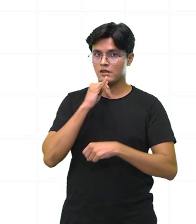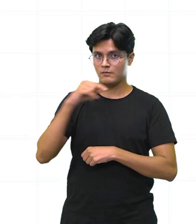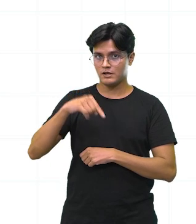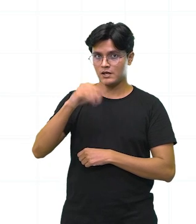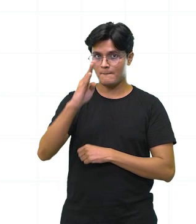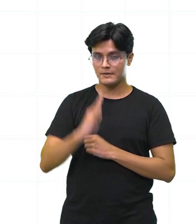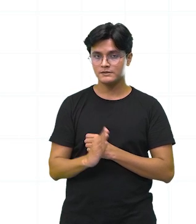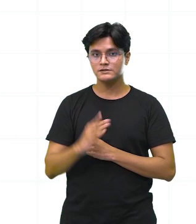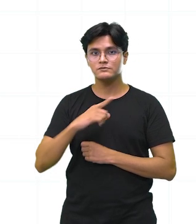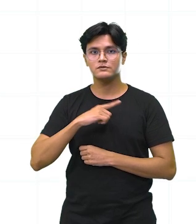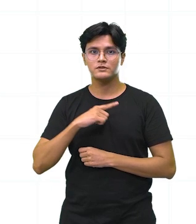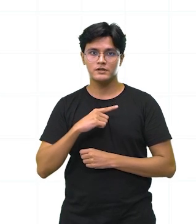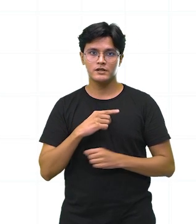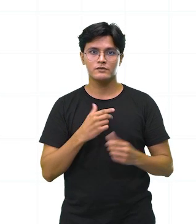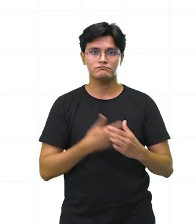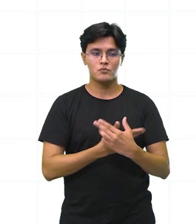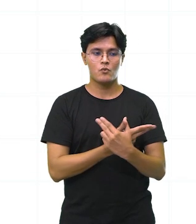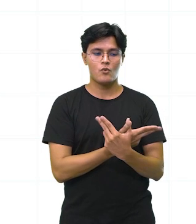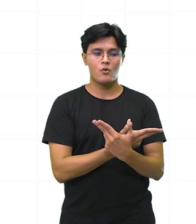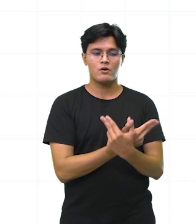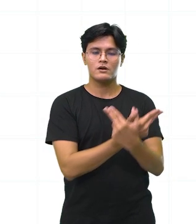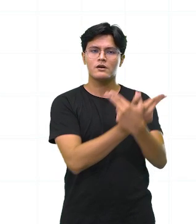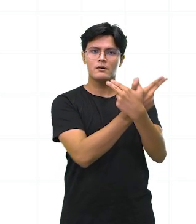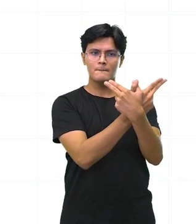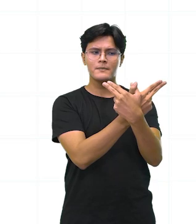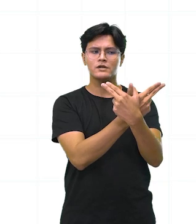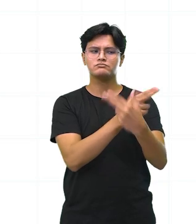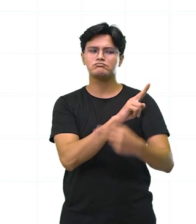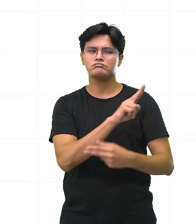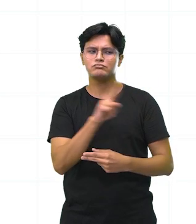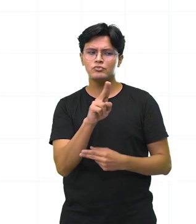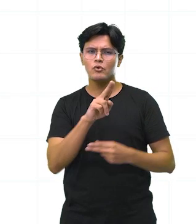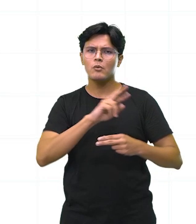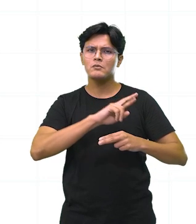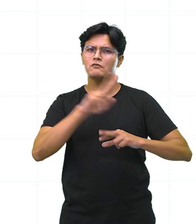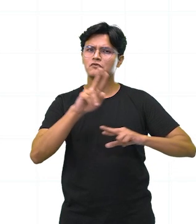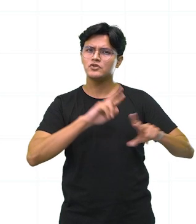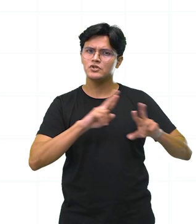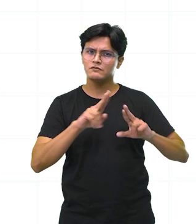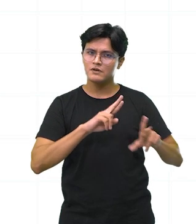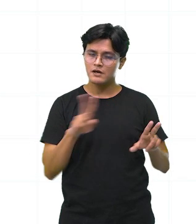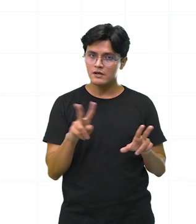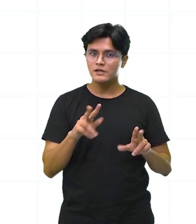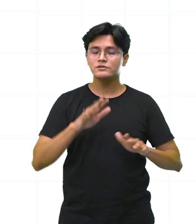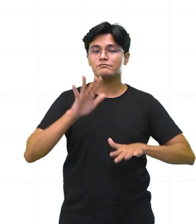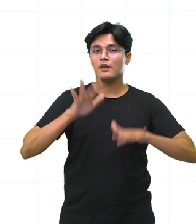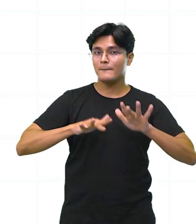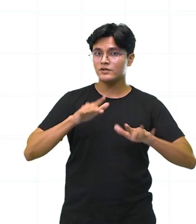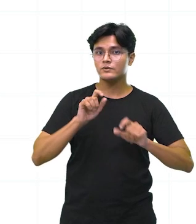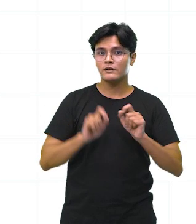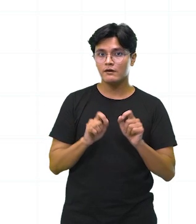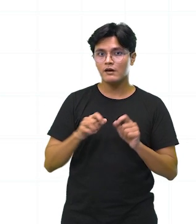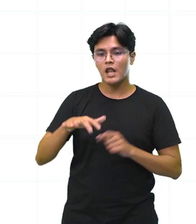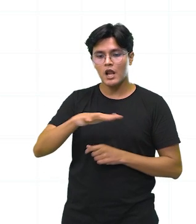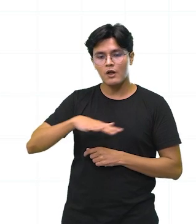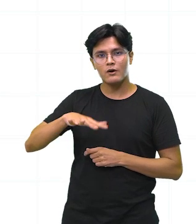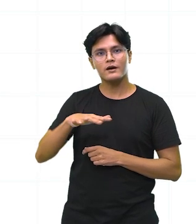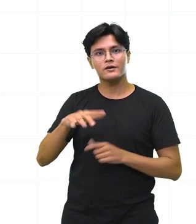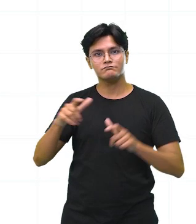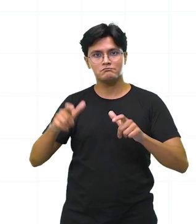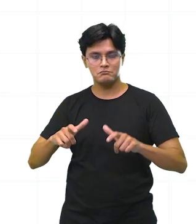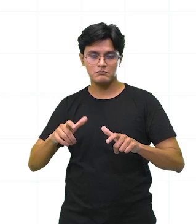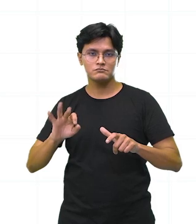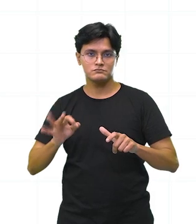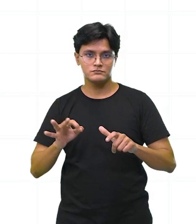animal sendo chamado de forma diferente né em diferentes localidades dentro de um mesmo país por exemplo na